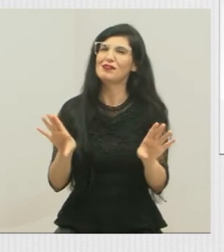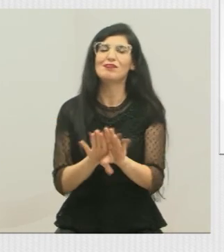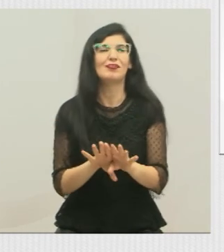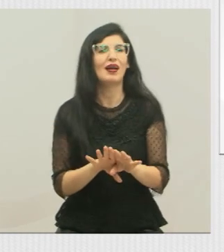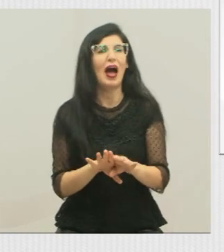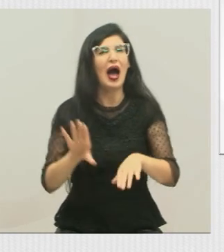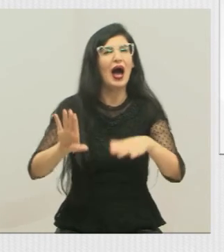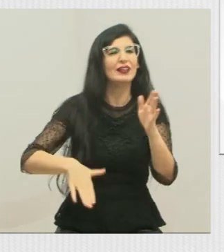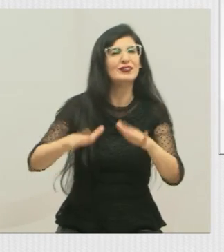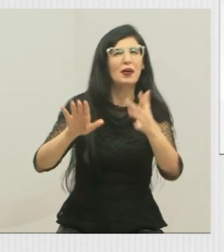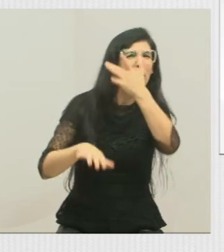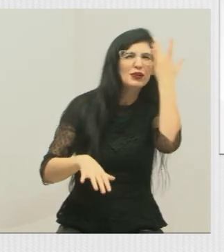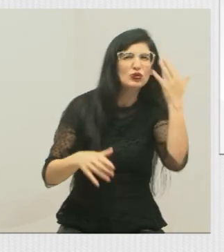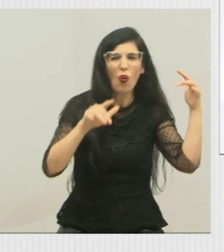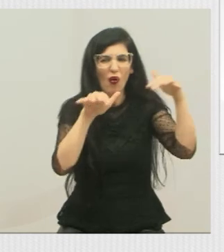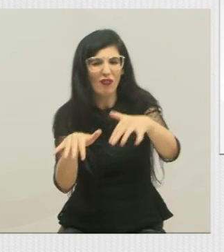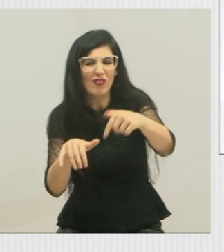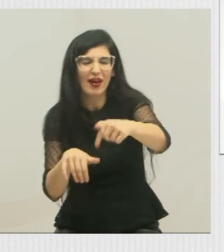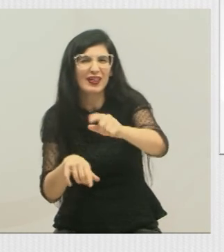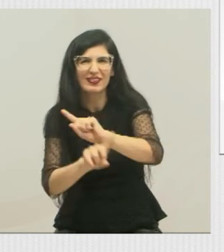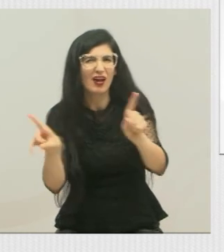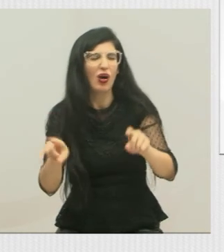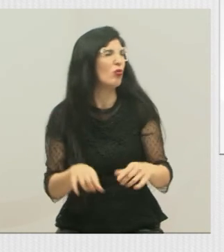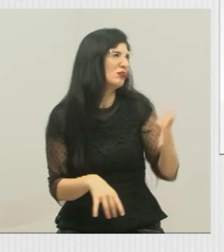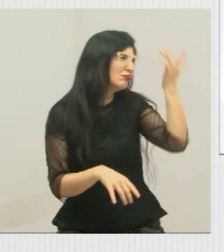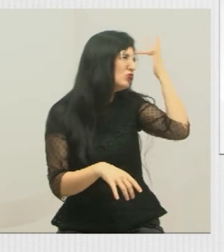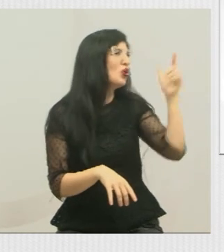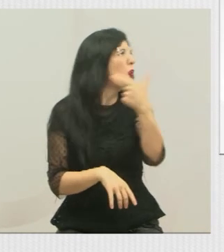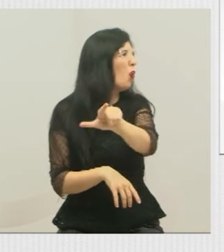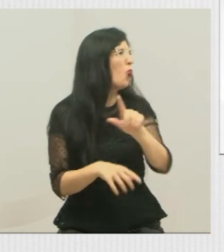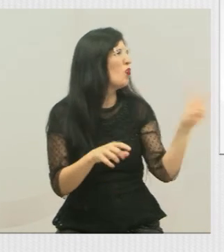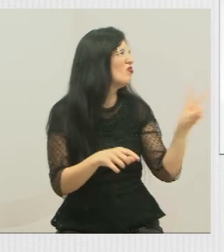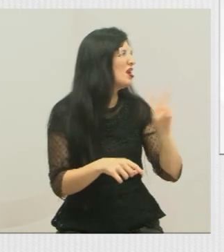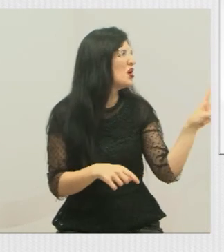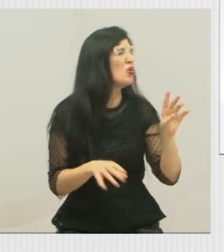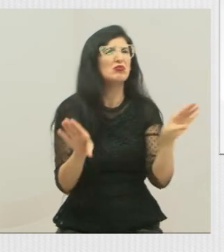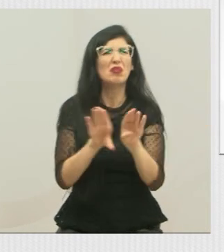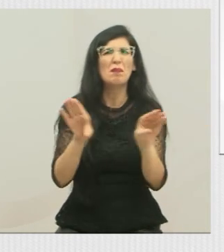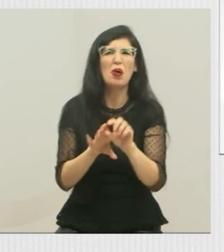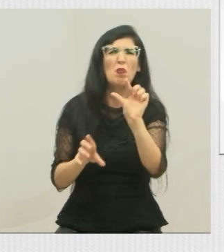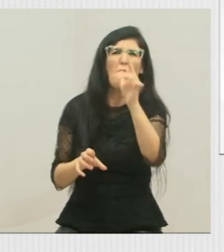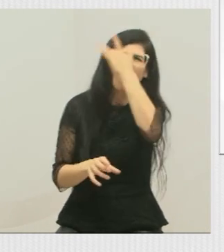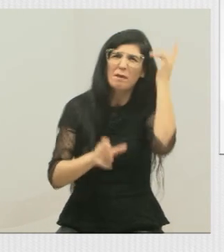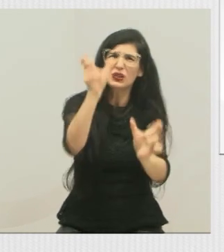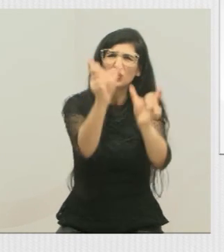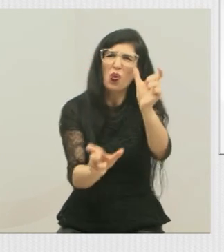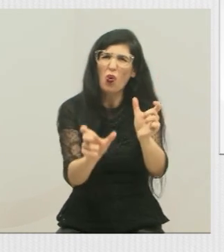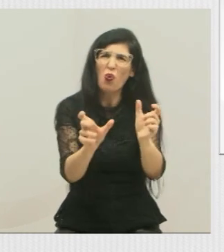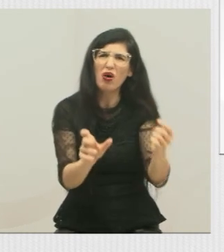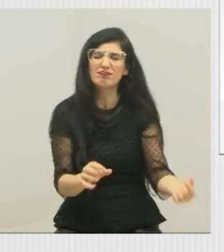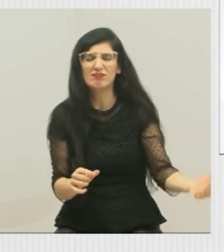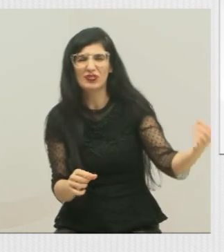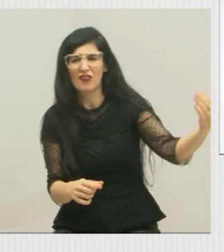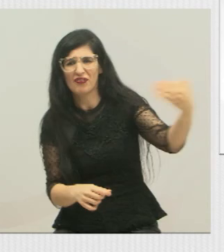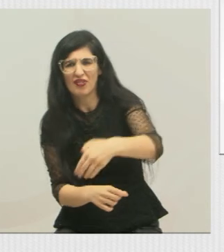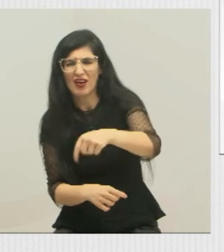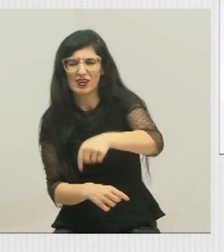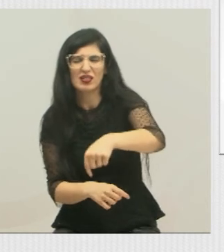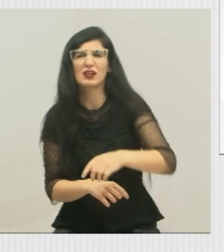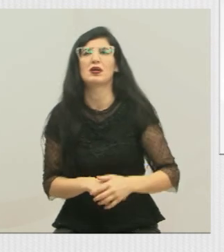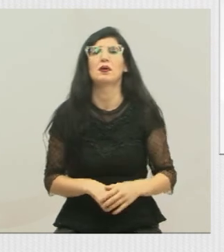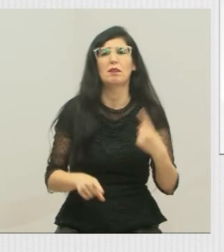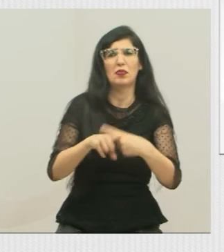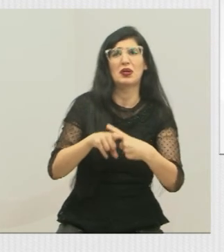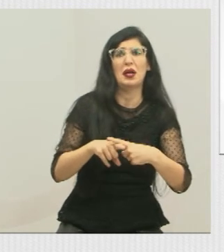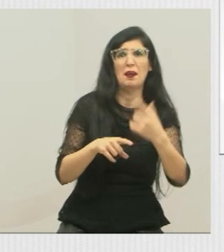pessoas deixarão de vir até o gabinete não sei se tá acontecendo isso com todos os vereadores mas muitas pessoas deixarão de vir até o gabinete justamente por conta da convite